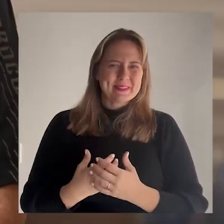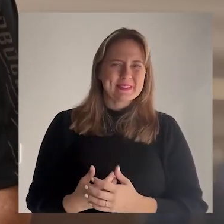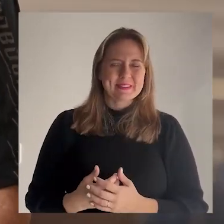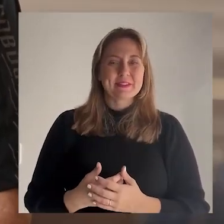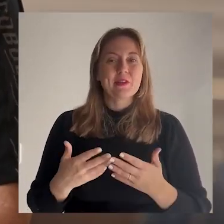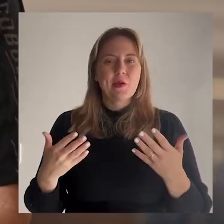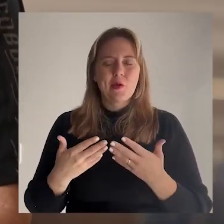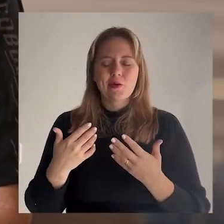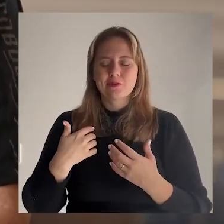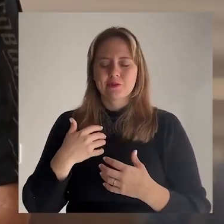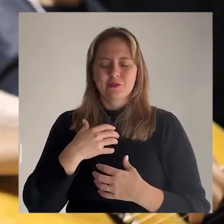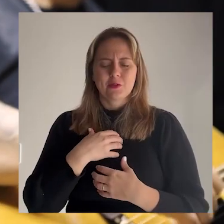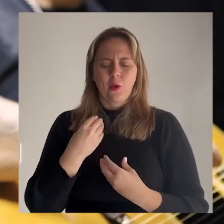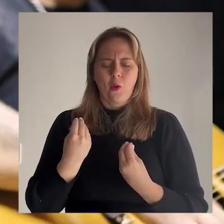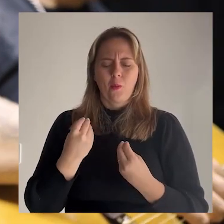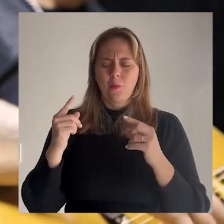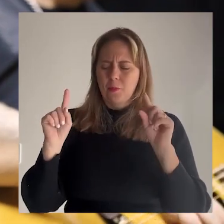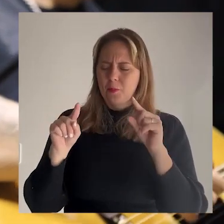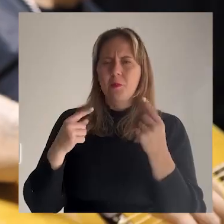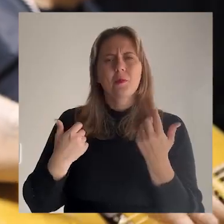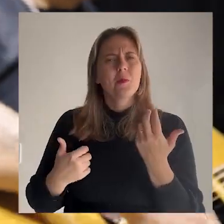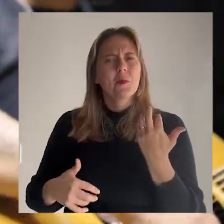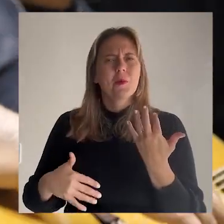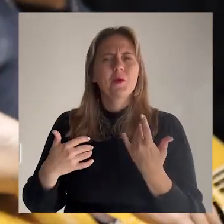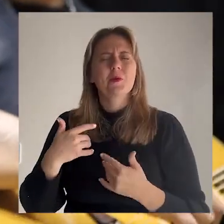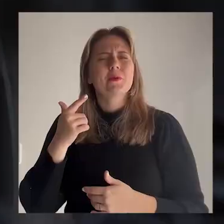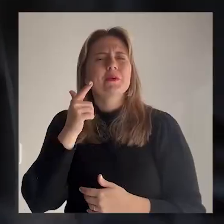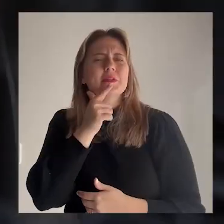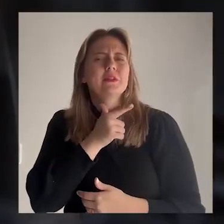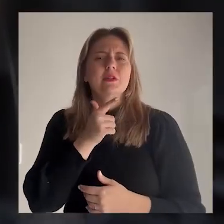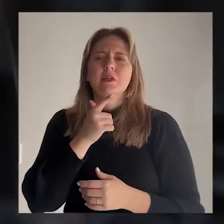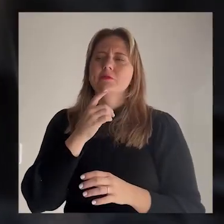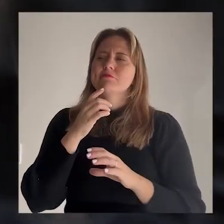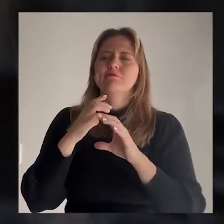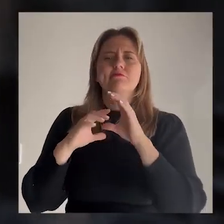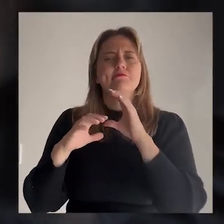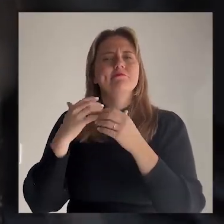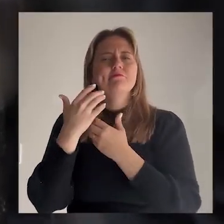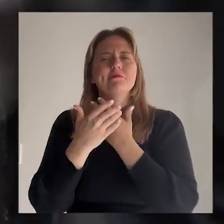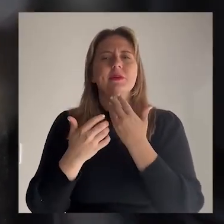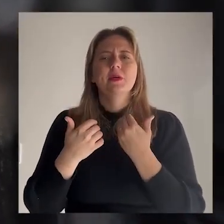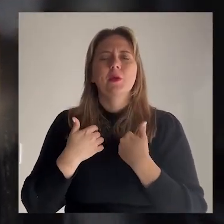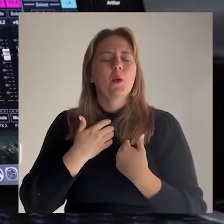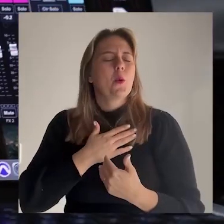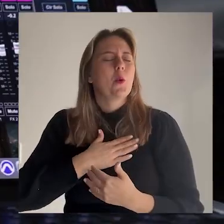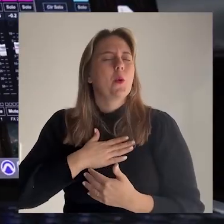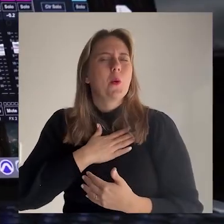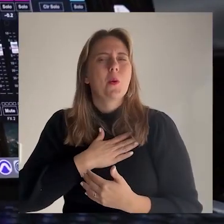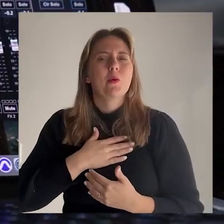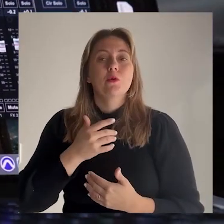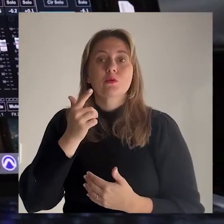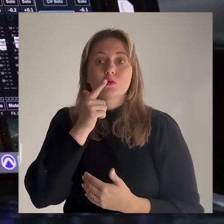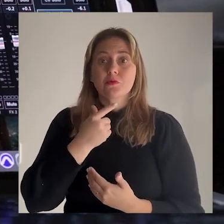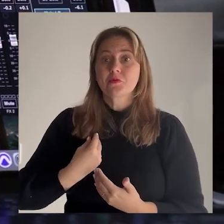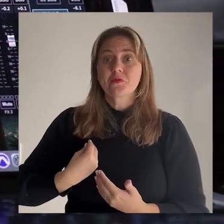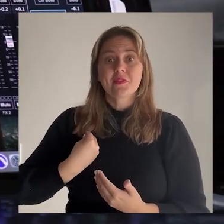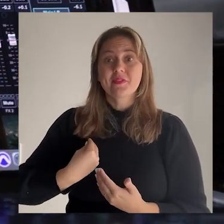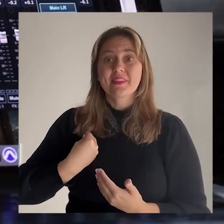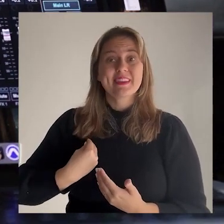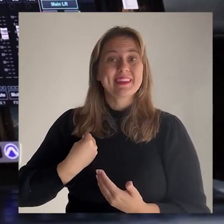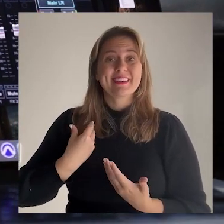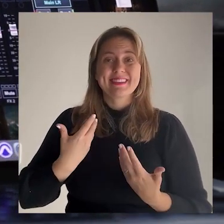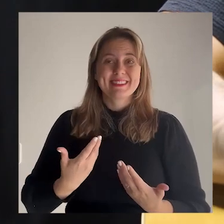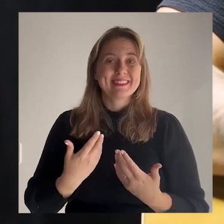realizo hoje como músico, eu consigo cantar as músicas que eu gosto e consigo sobreviver. Daqui para frente